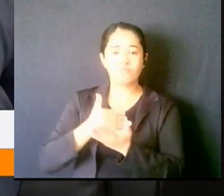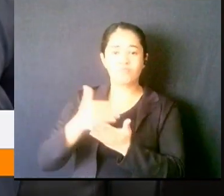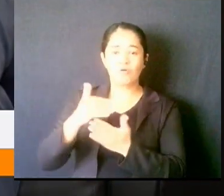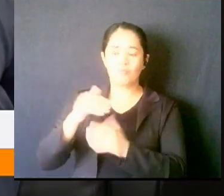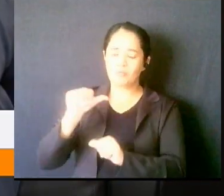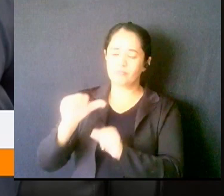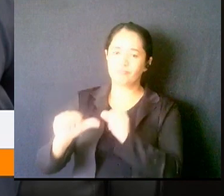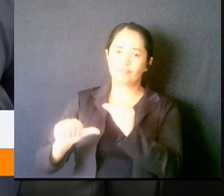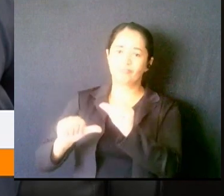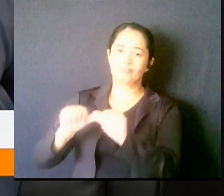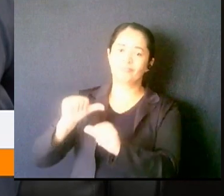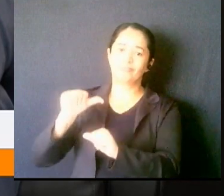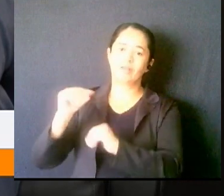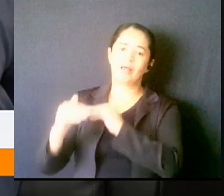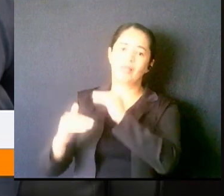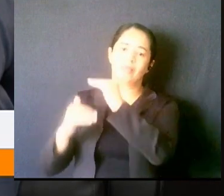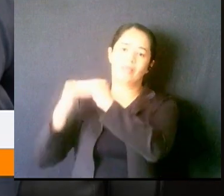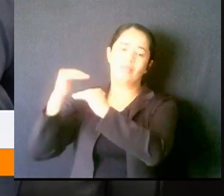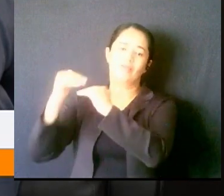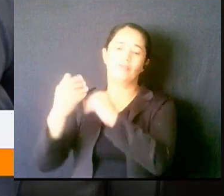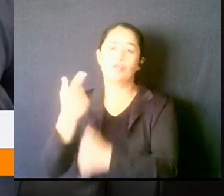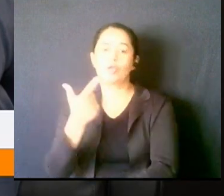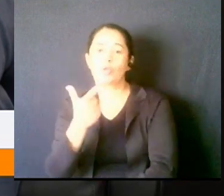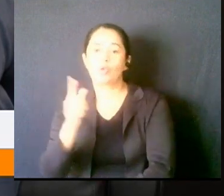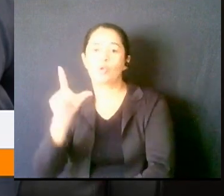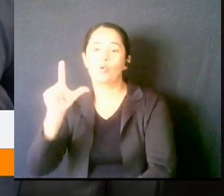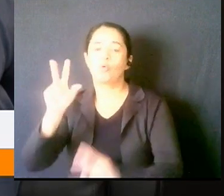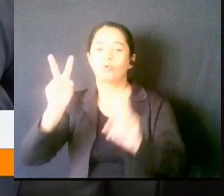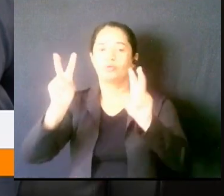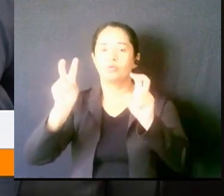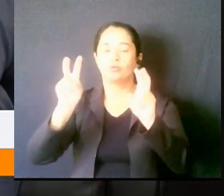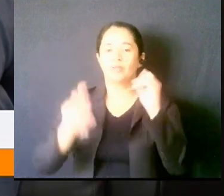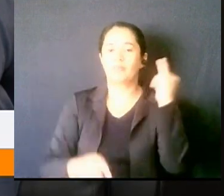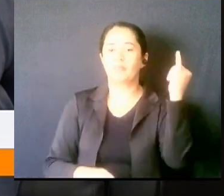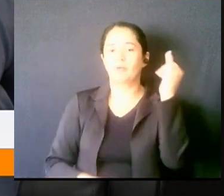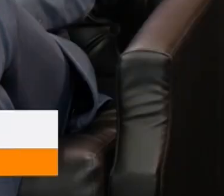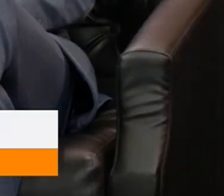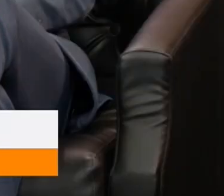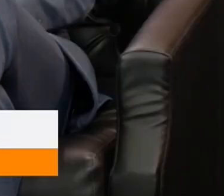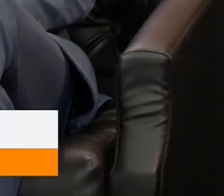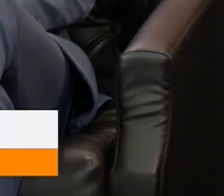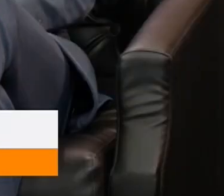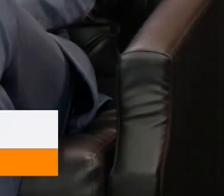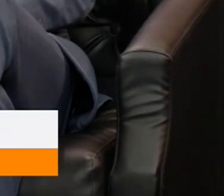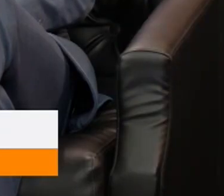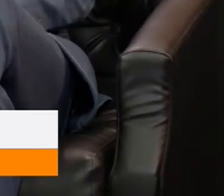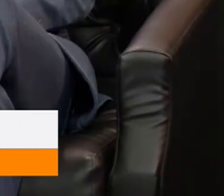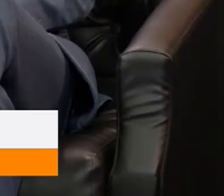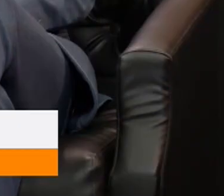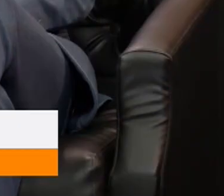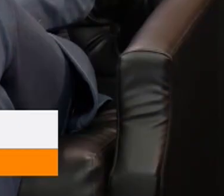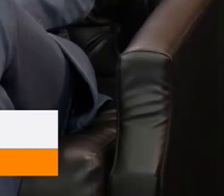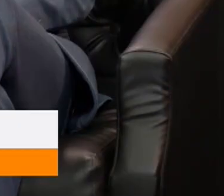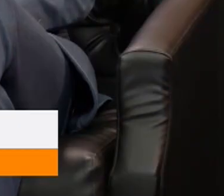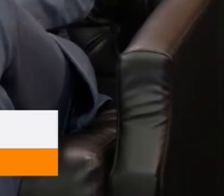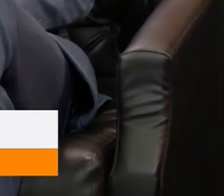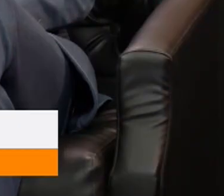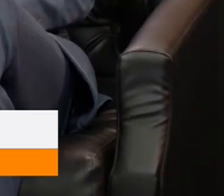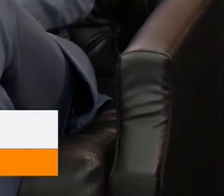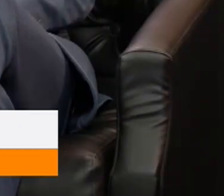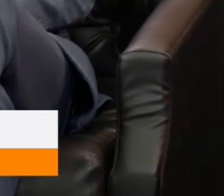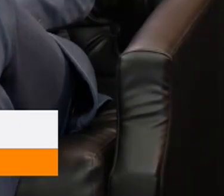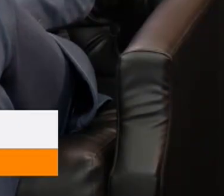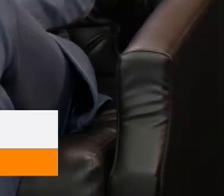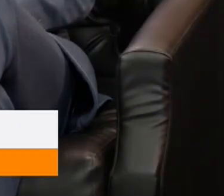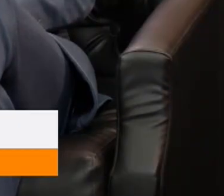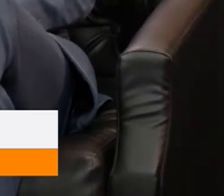importante, que é até pouco falada e discutida, é que de tudo que está transformando, o seu cérebro é a parte que está passando